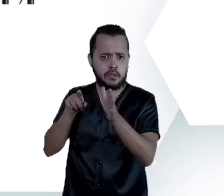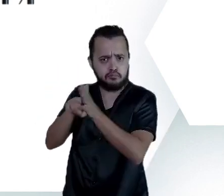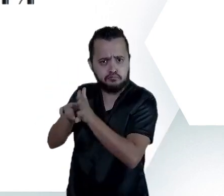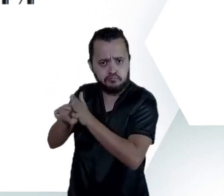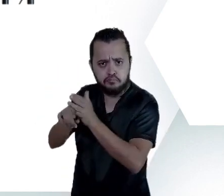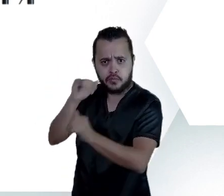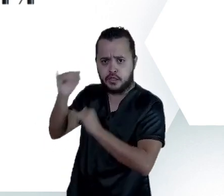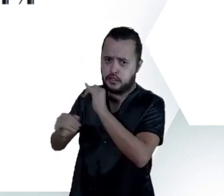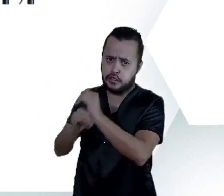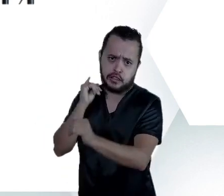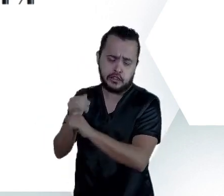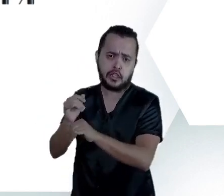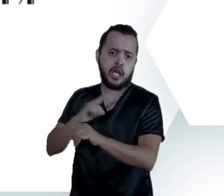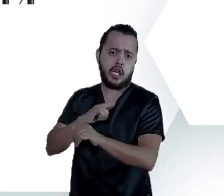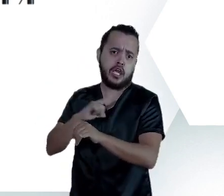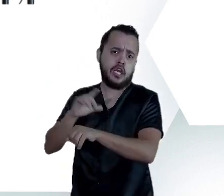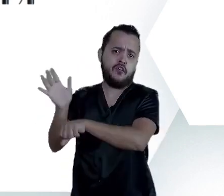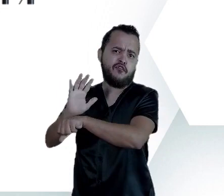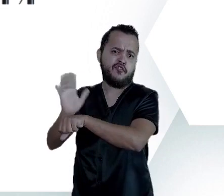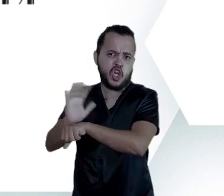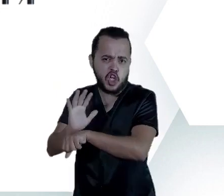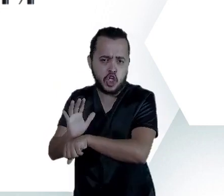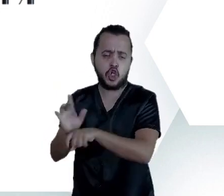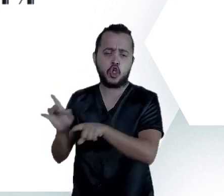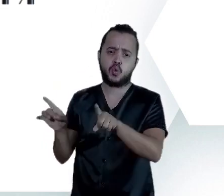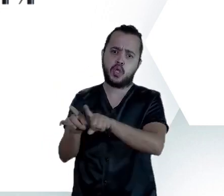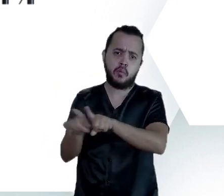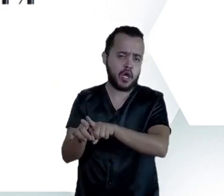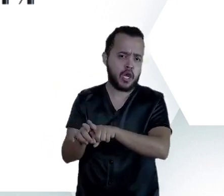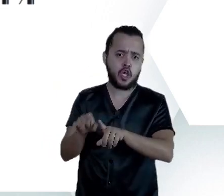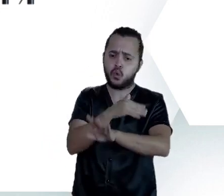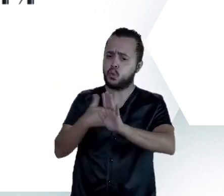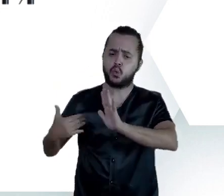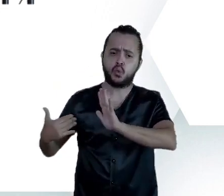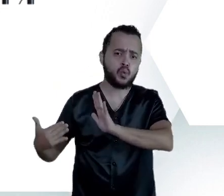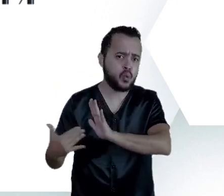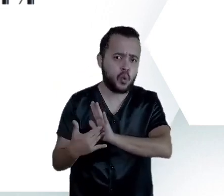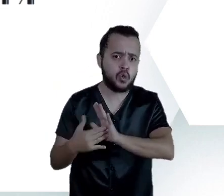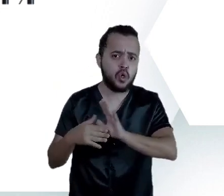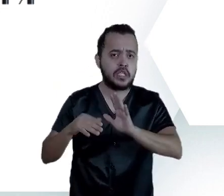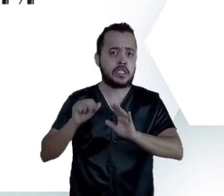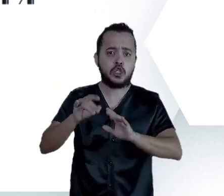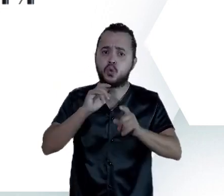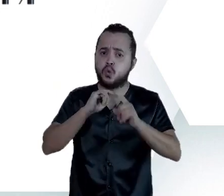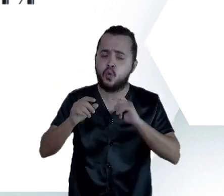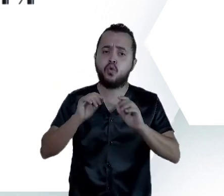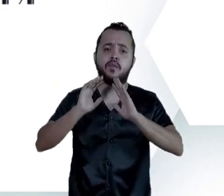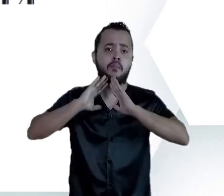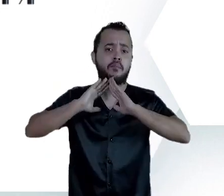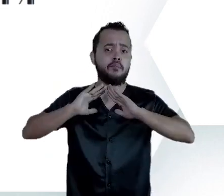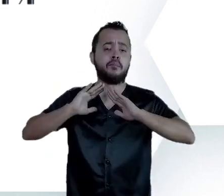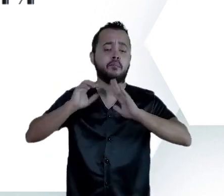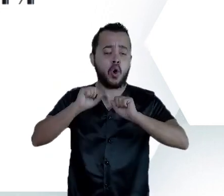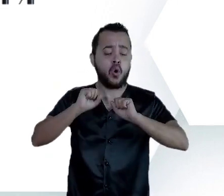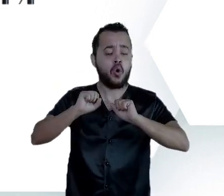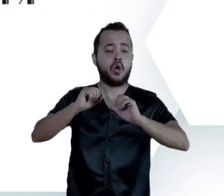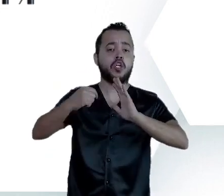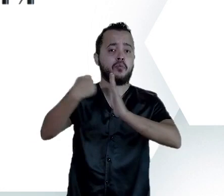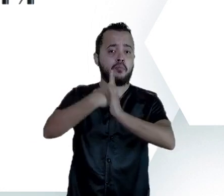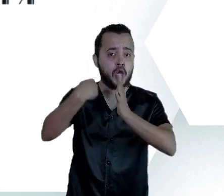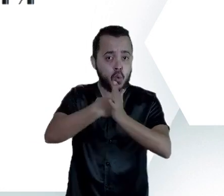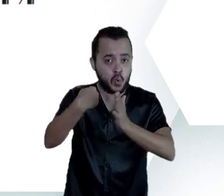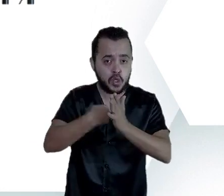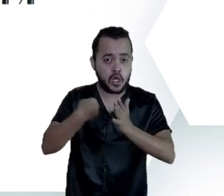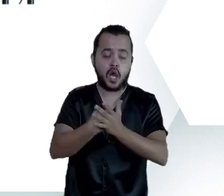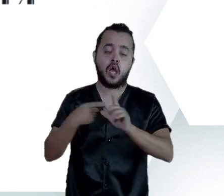internet, né? Tem outros vídeos que vão estar auxiliando vocês também. Pode solicitar aqui alguma dúvida e a gente vai estar